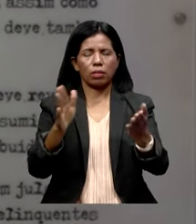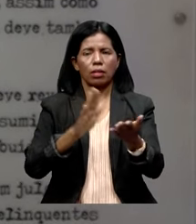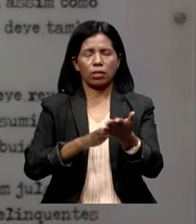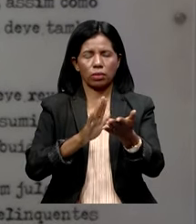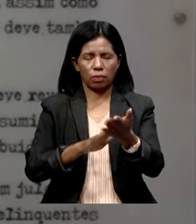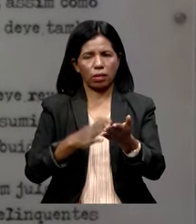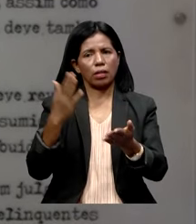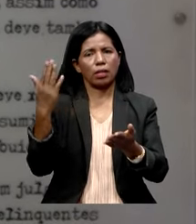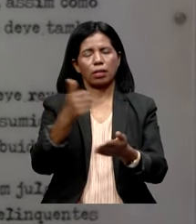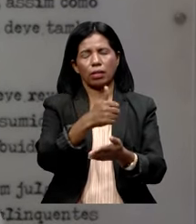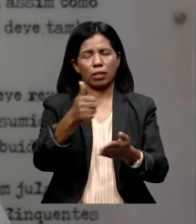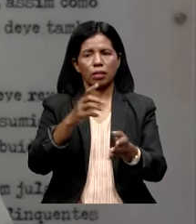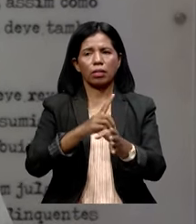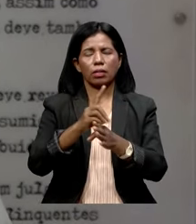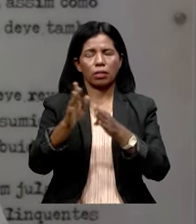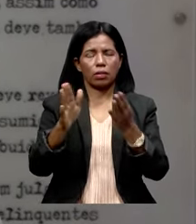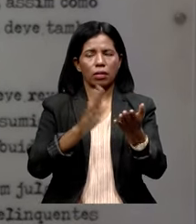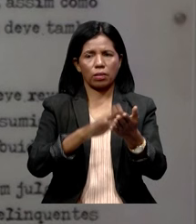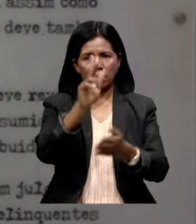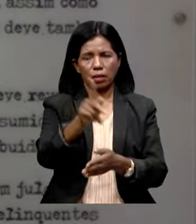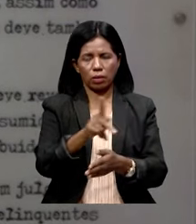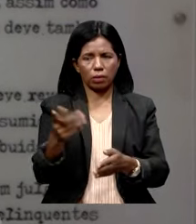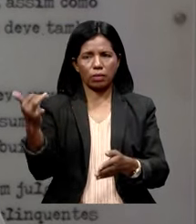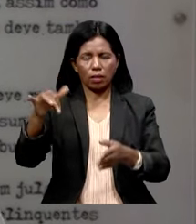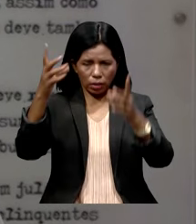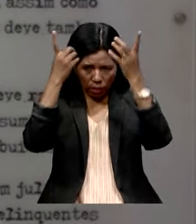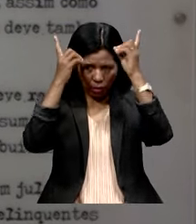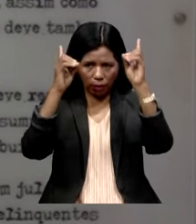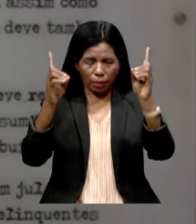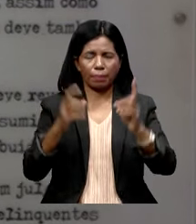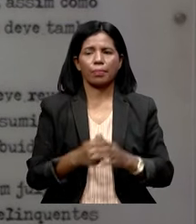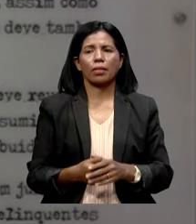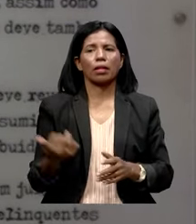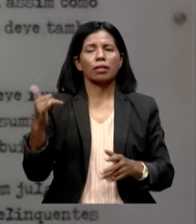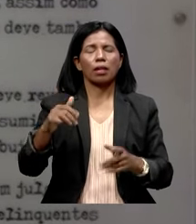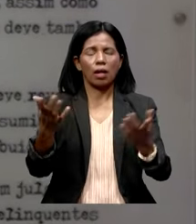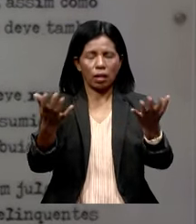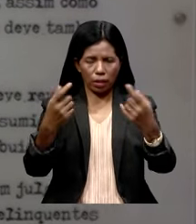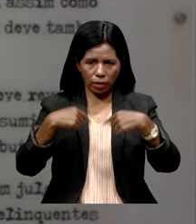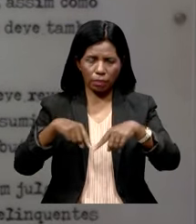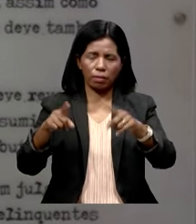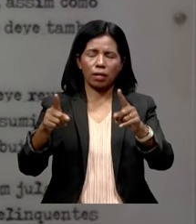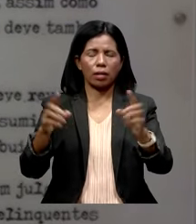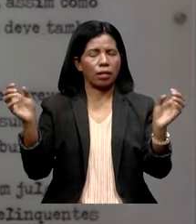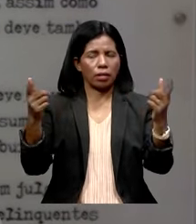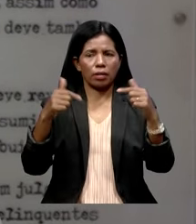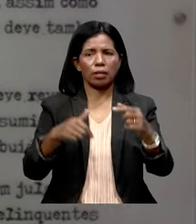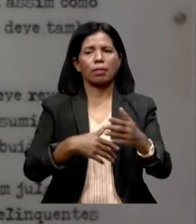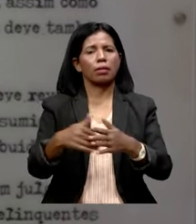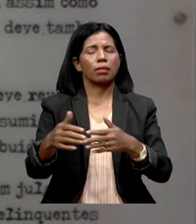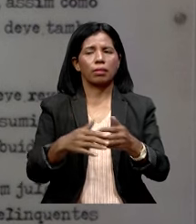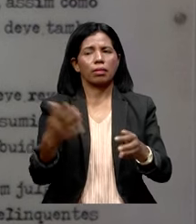escola diretor cara escola católica ni nian sir ne decisão e sir ne vestir na fila gala fila sir ne belo simo gala depende ona ba